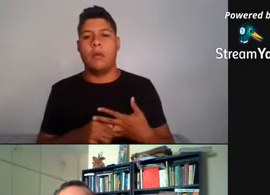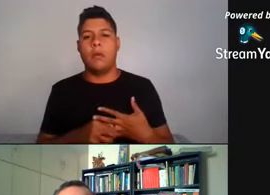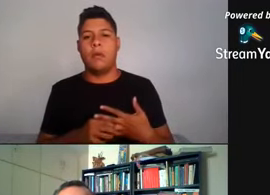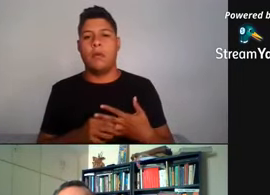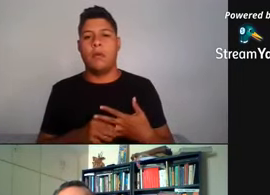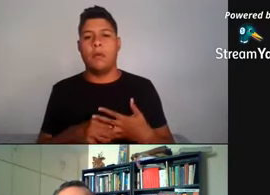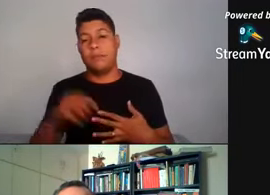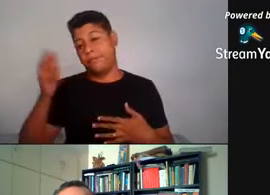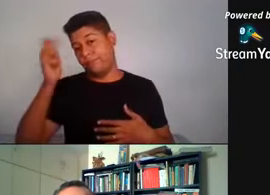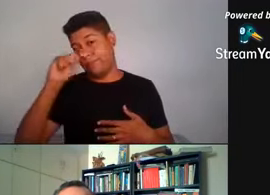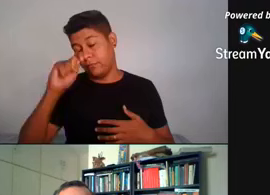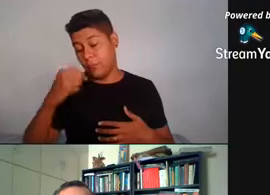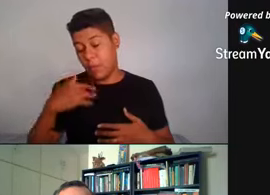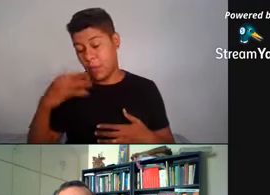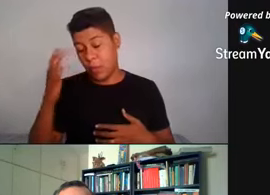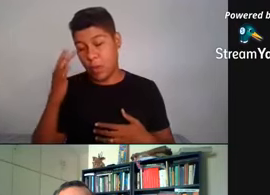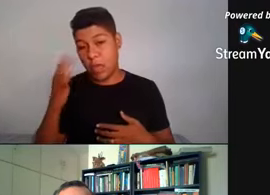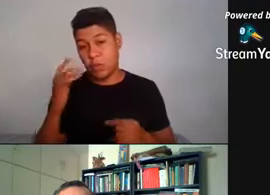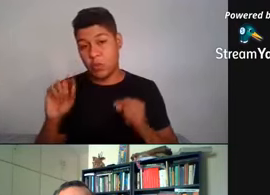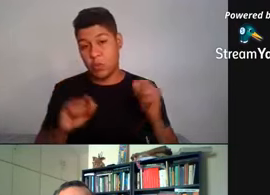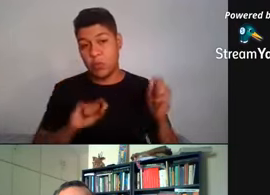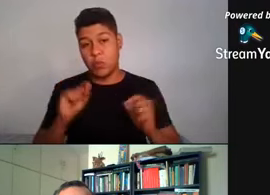Cid, eu acho o seguinte,